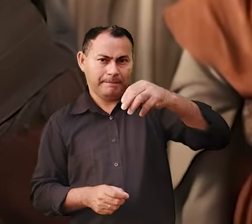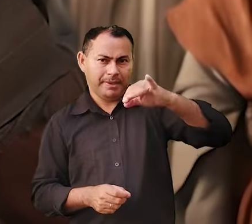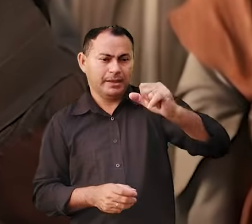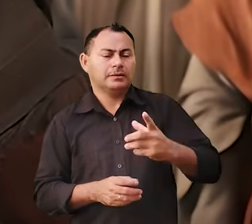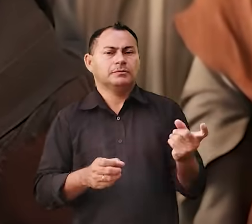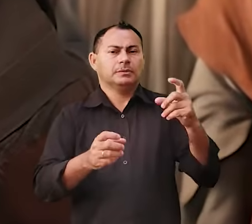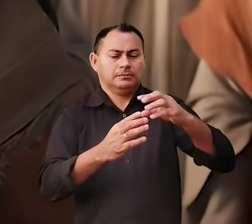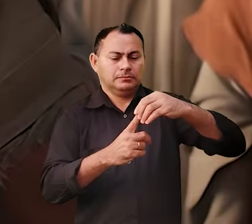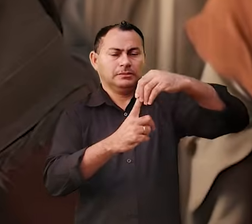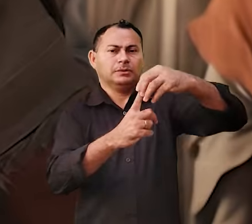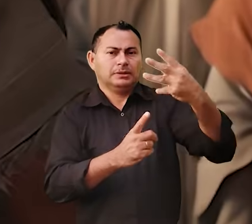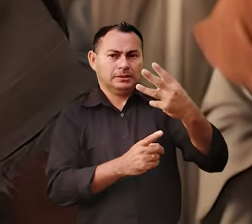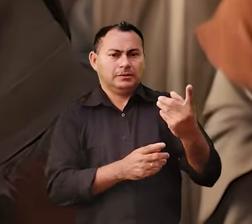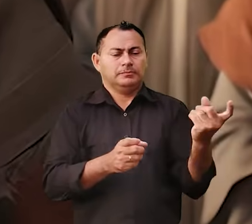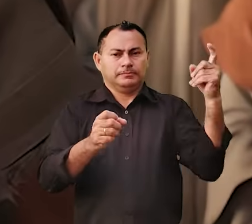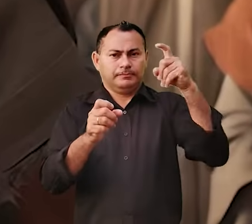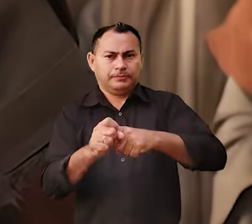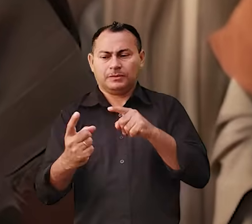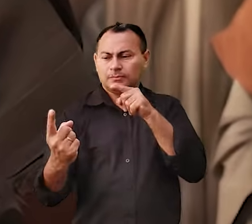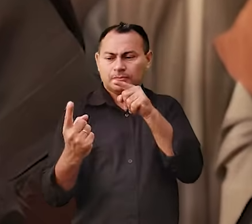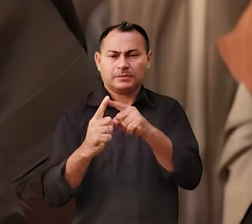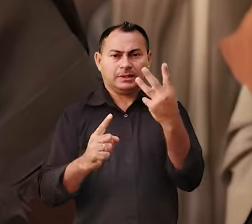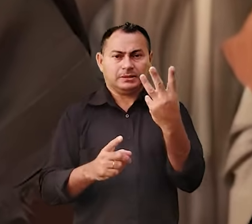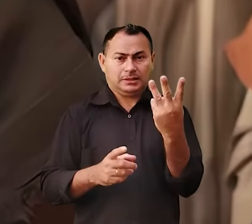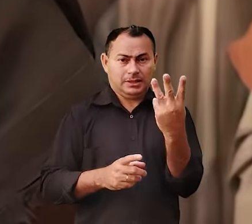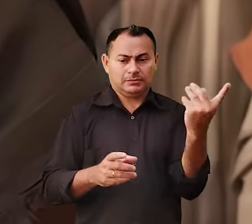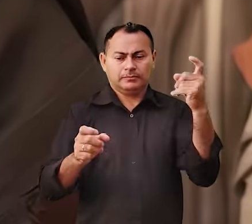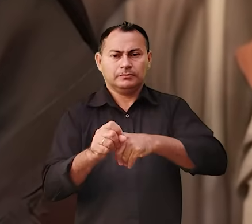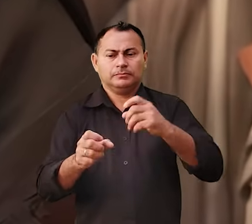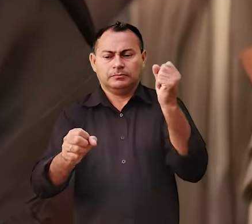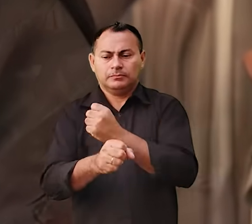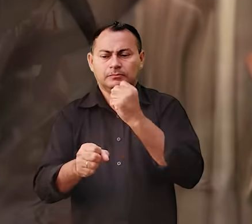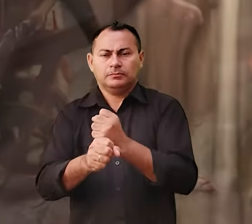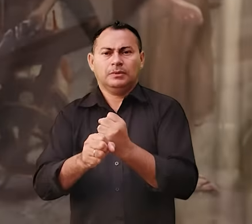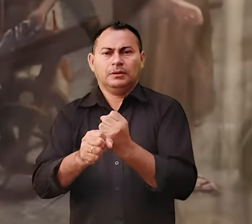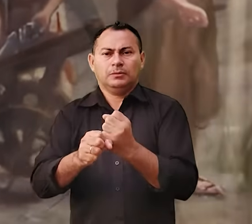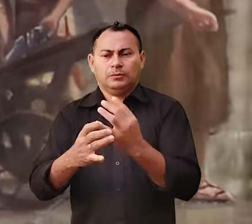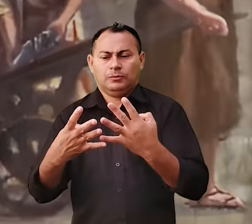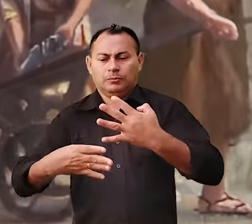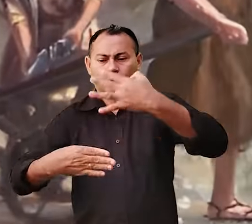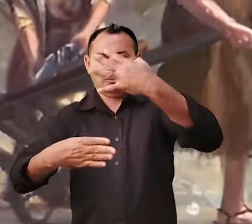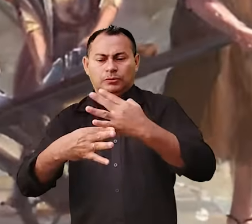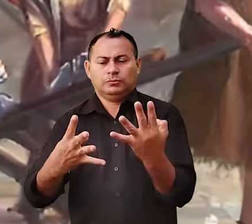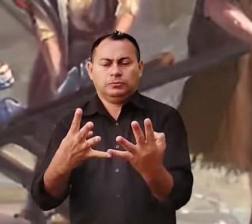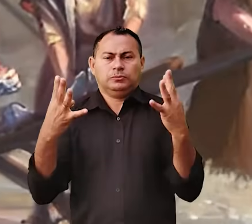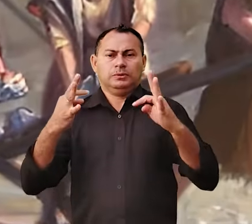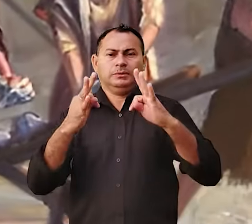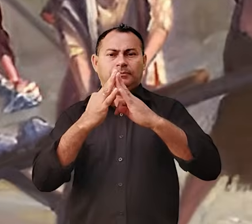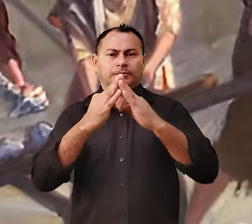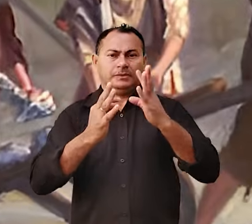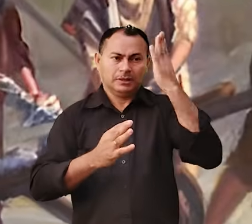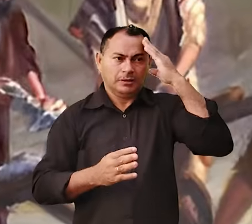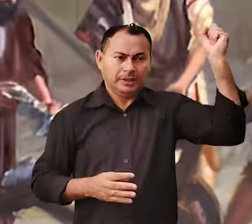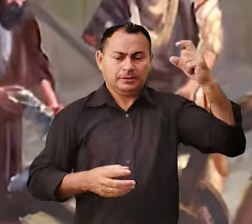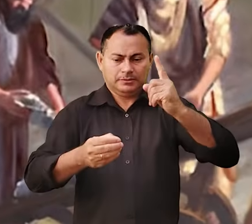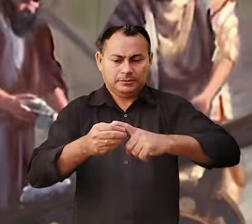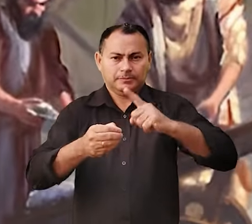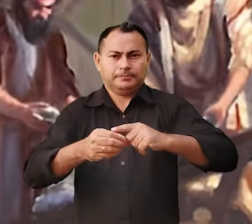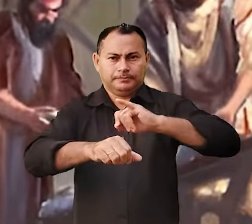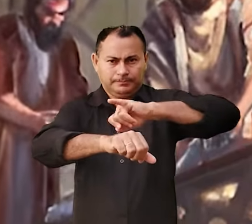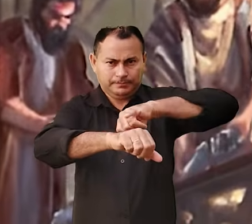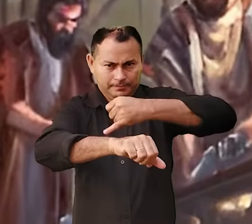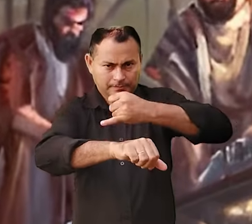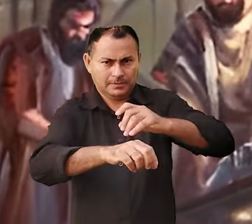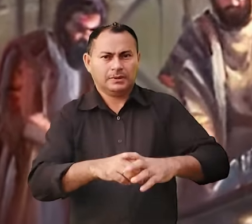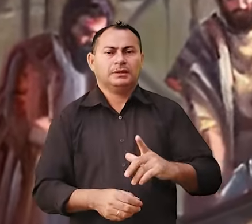terceiro. O propósito do terceiro retorno era reconstruir os muros ao redor do templo de Salomão e da cidade de